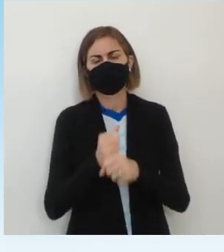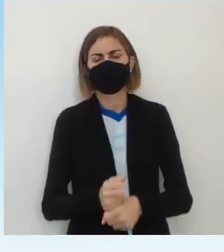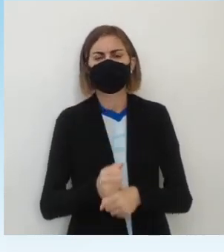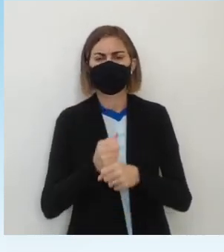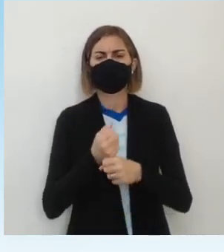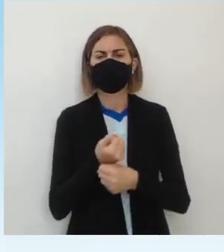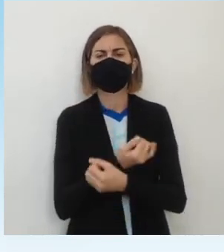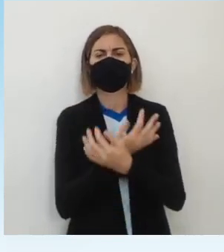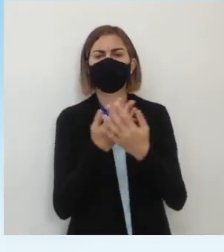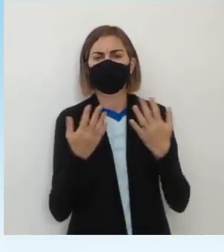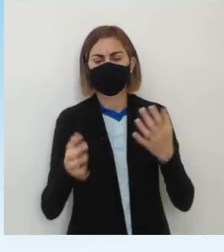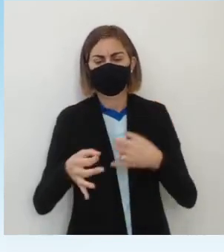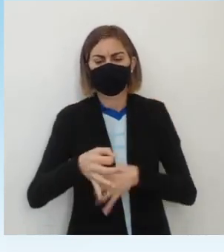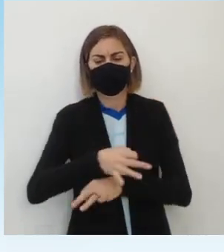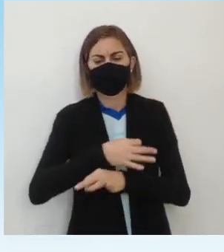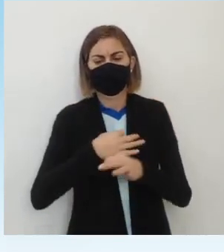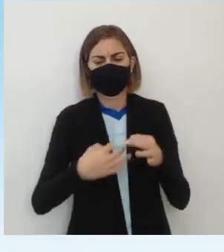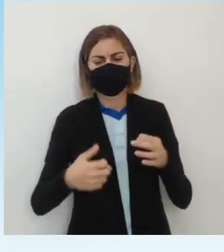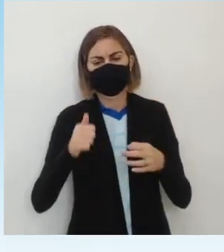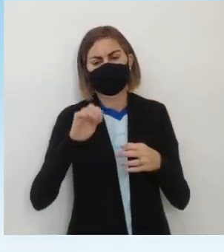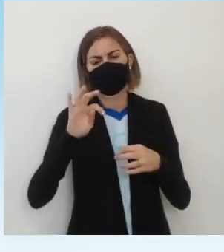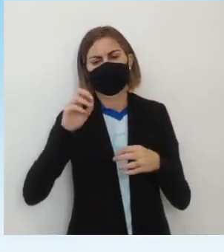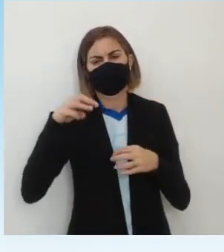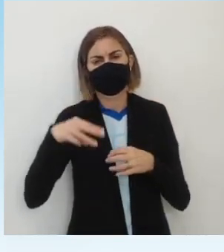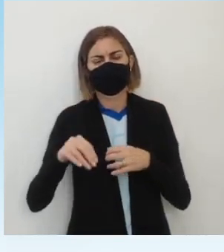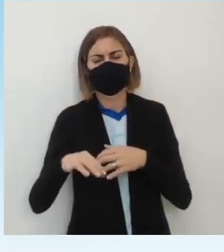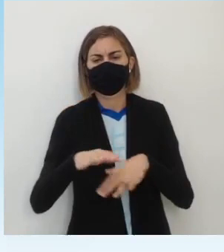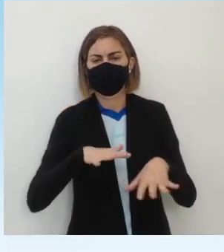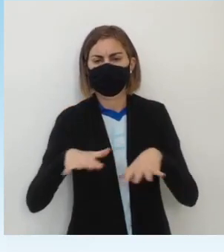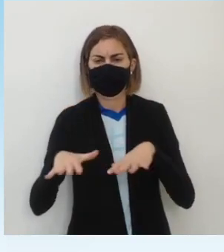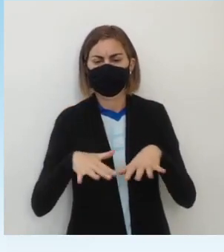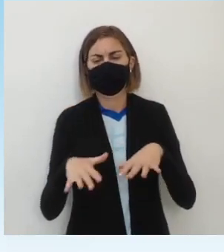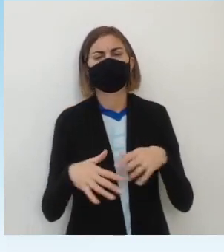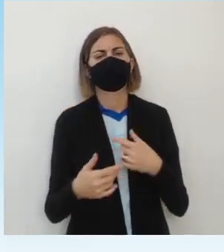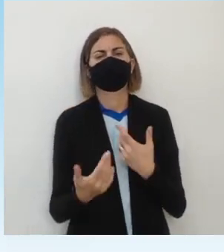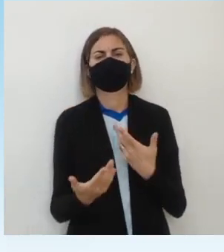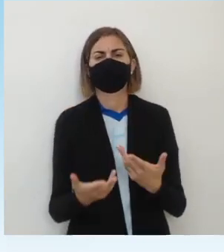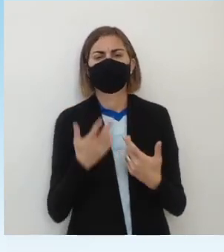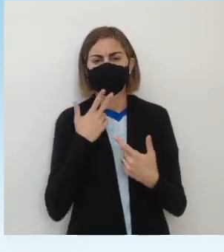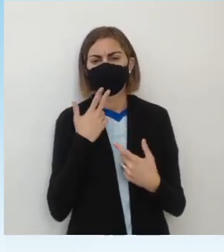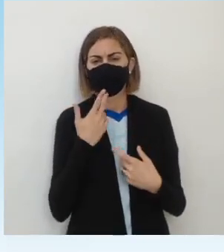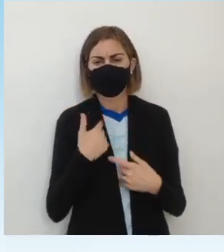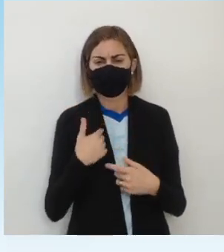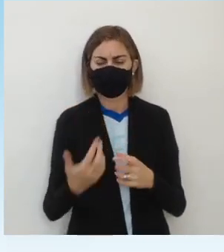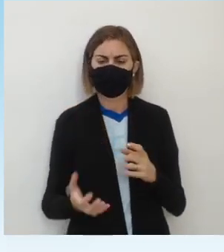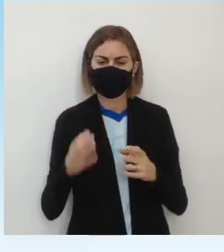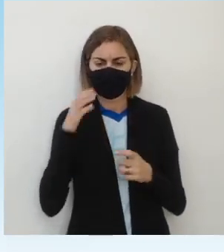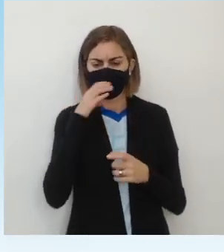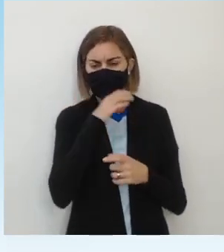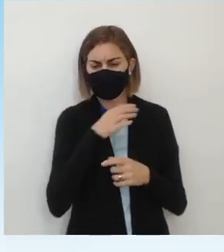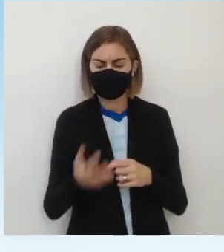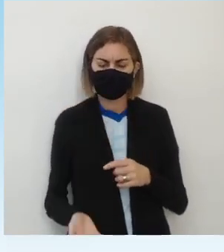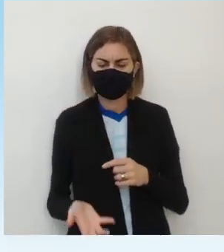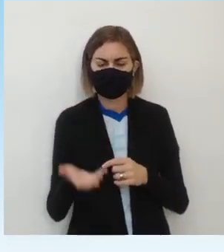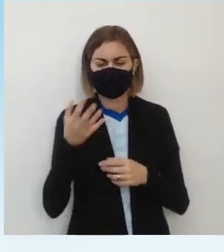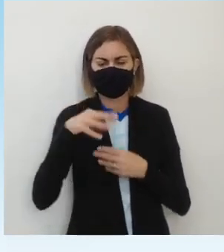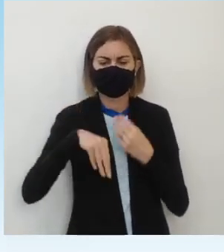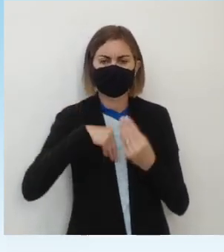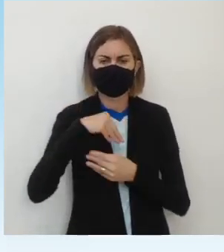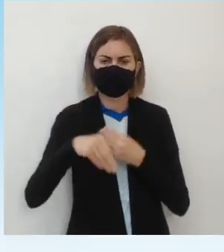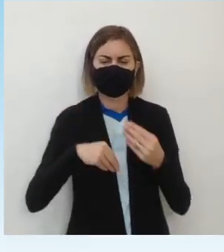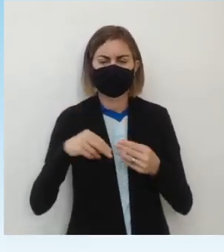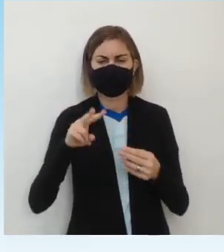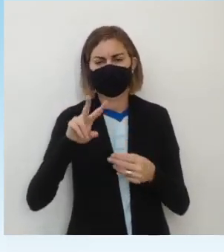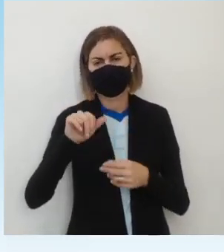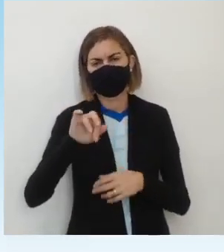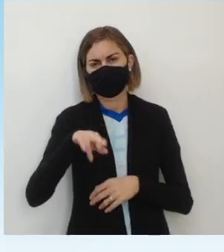do quanto as moléculas e os átomos se movimentam. Então, dizer que eu estou aquecendo uma substância significa aumentar a